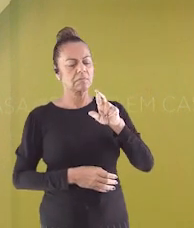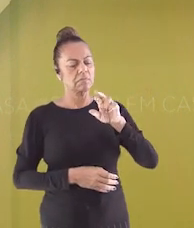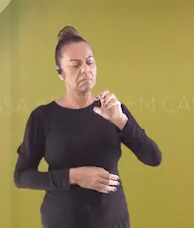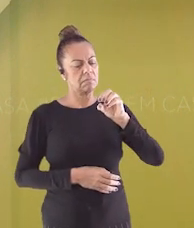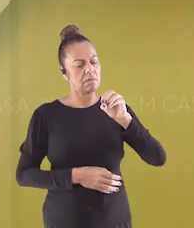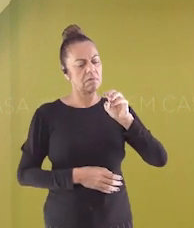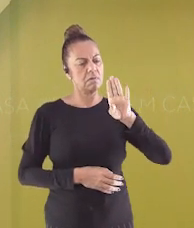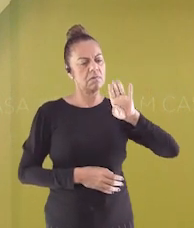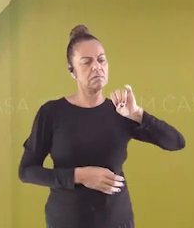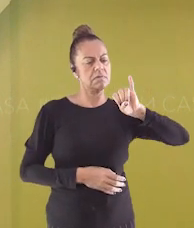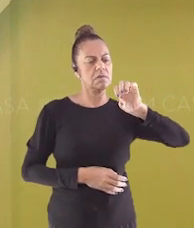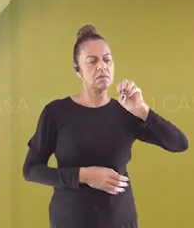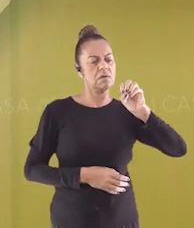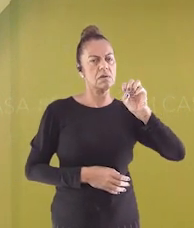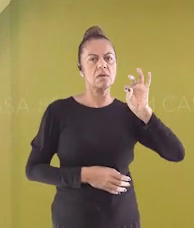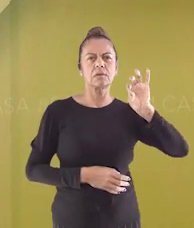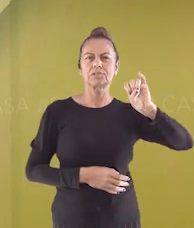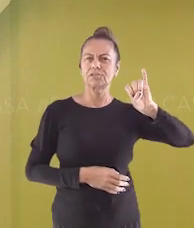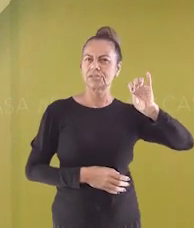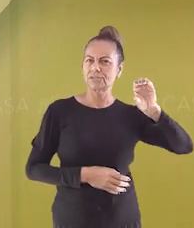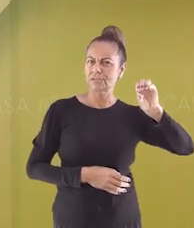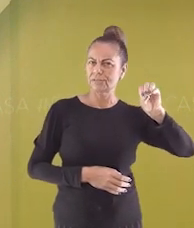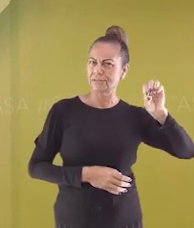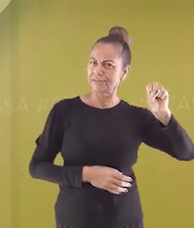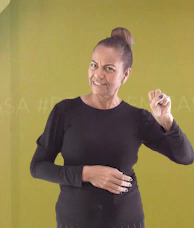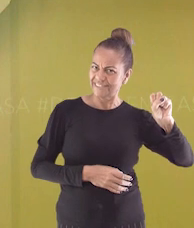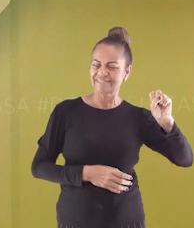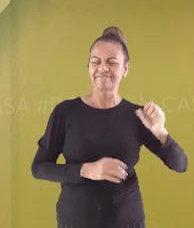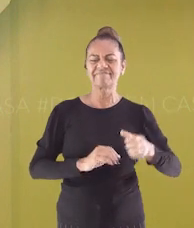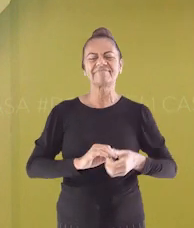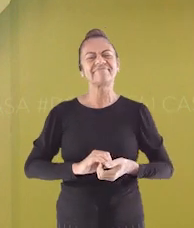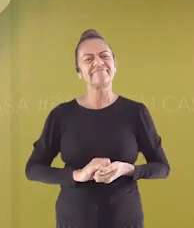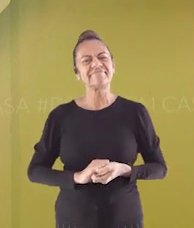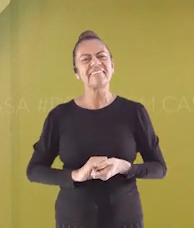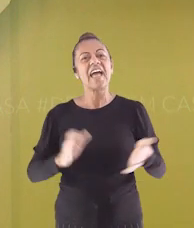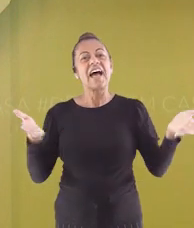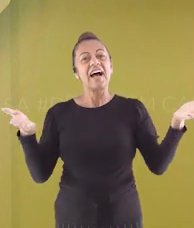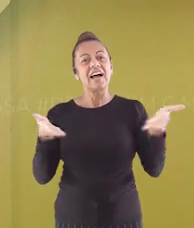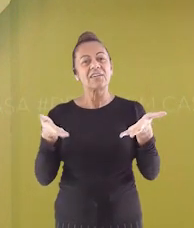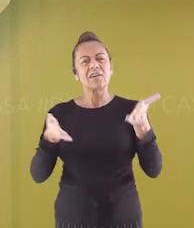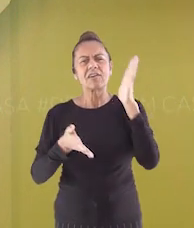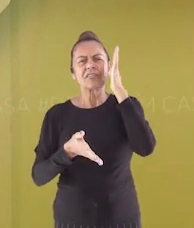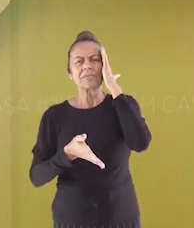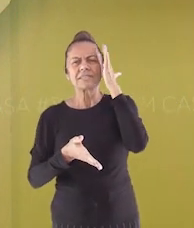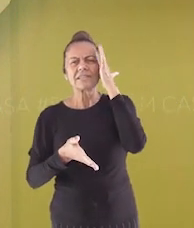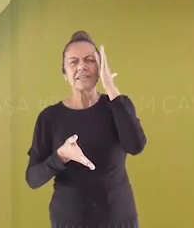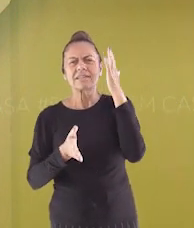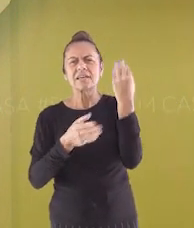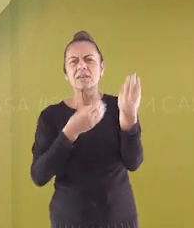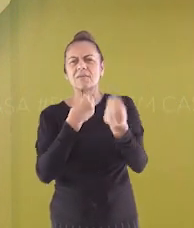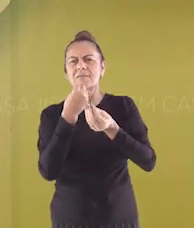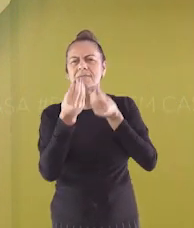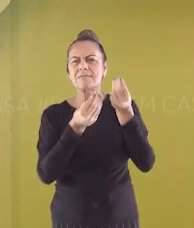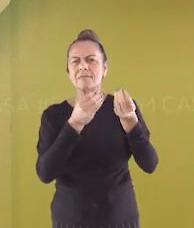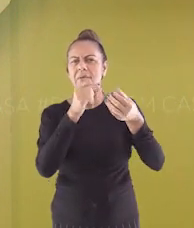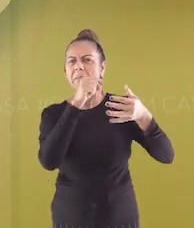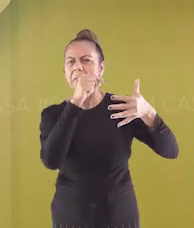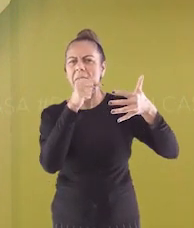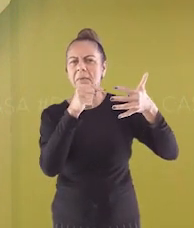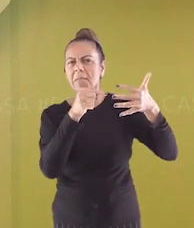Agora, nós vamos ver algumas reações que ocorrem na cozinha e entender os motivos para elas